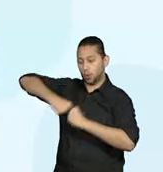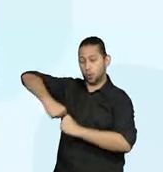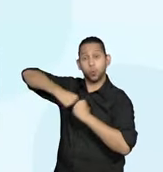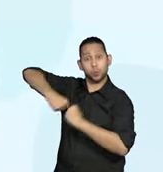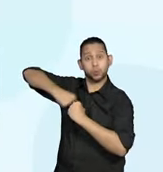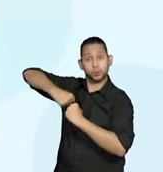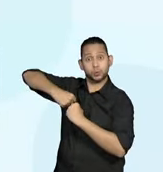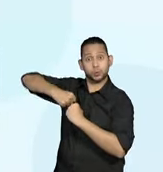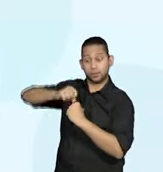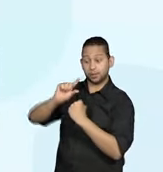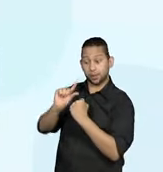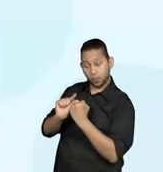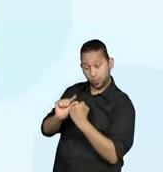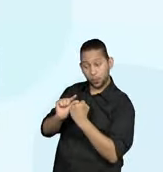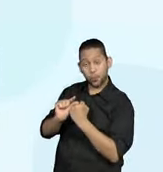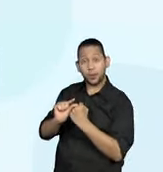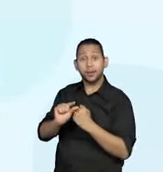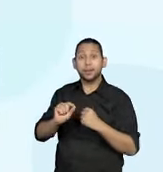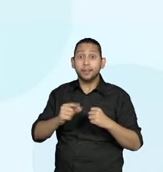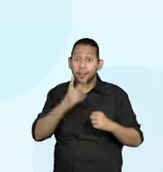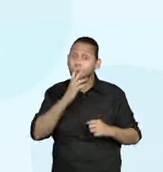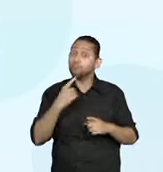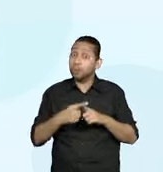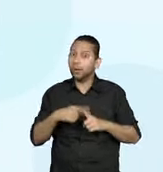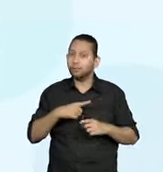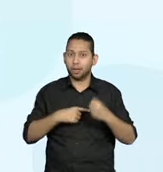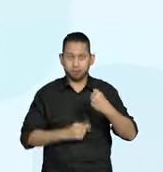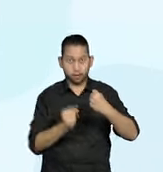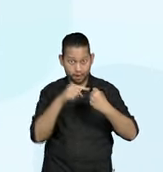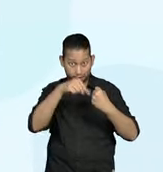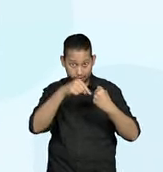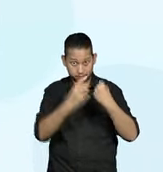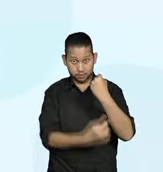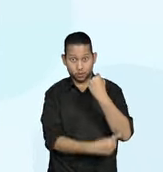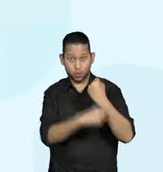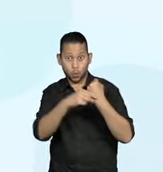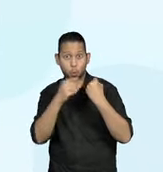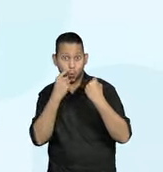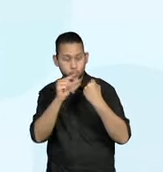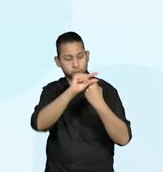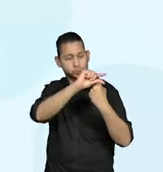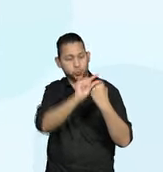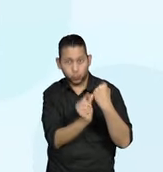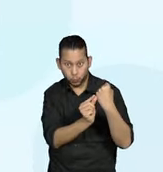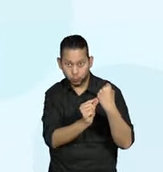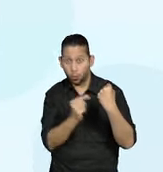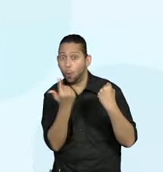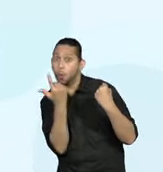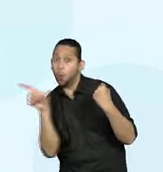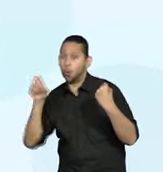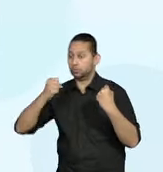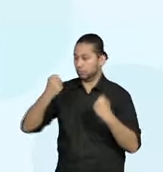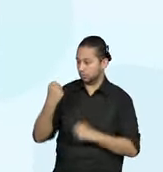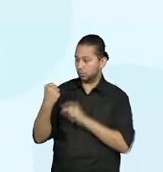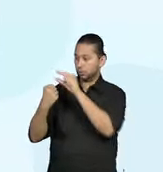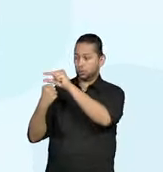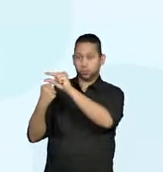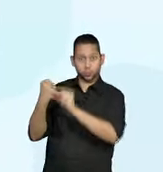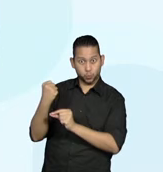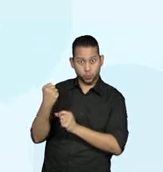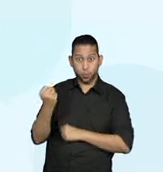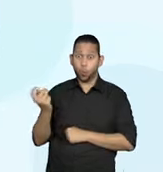ter, entre uma cartilagem e outra, um líquido sinovial, um líquido